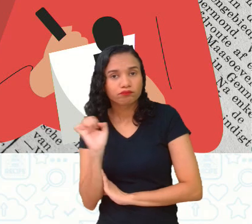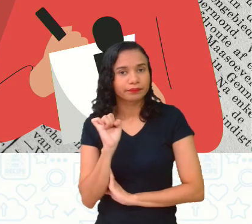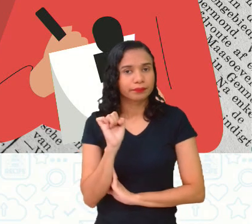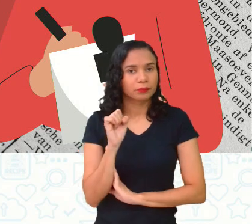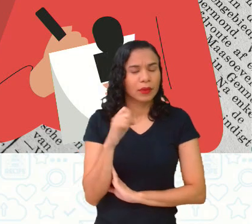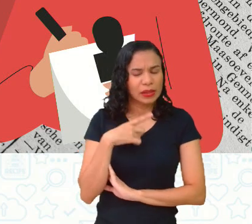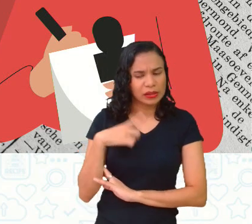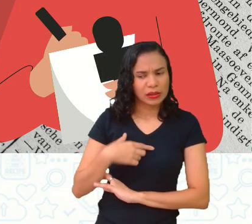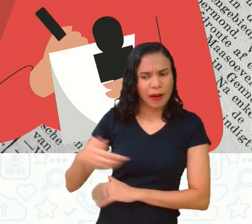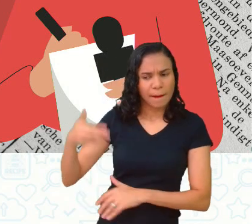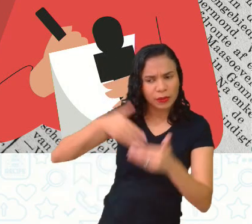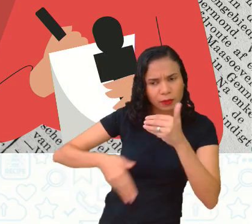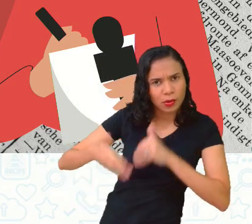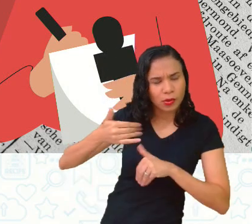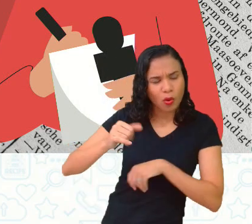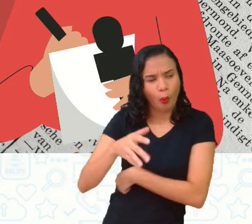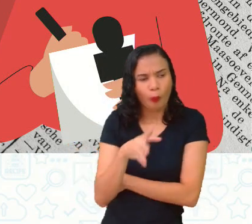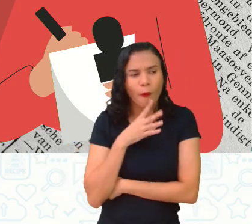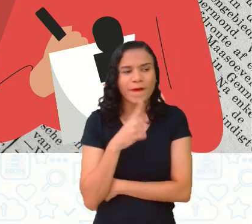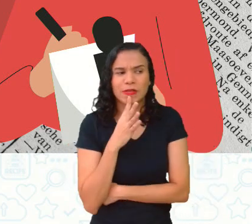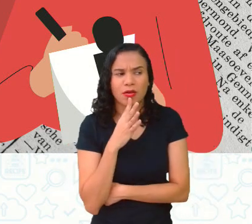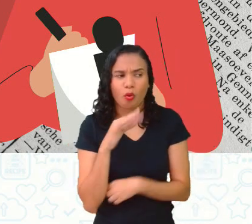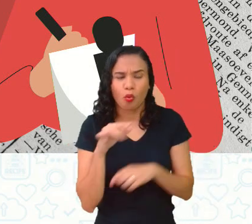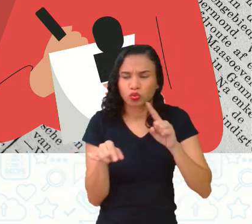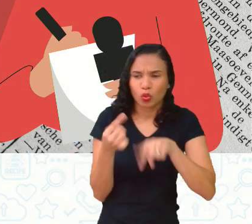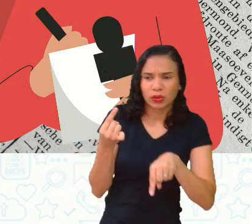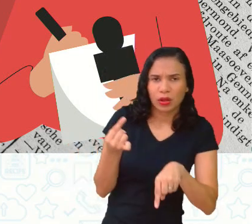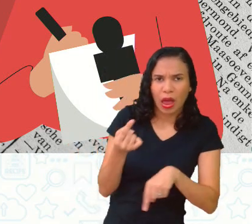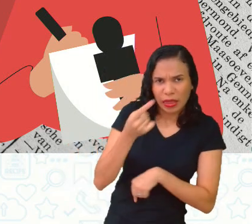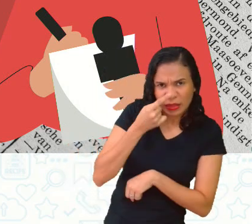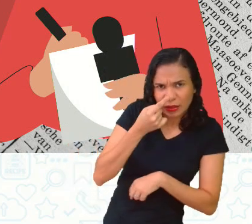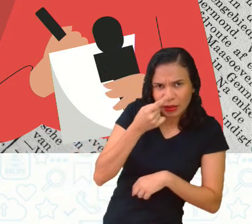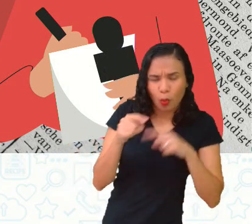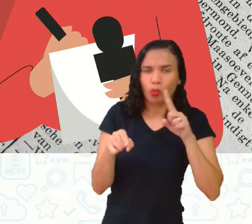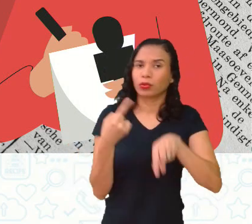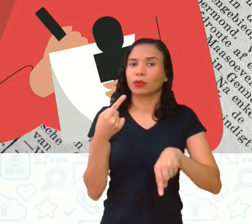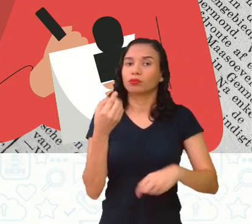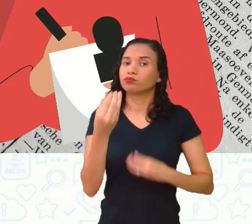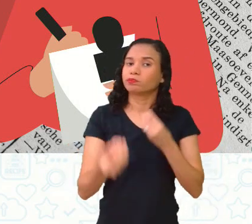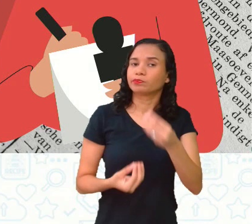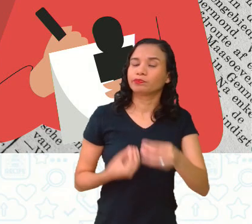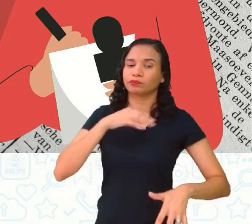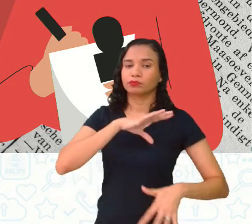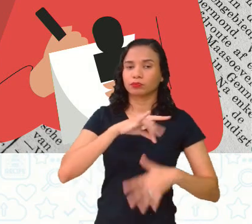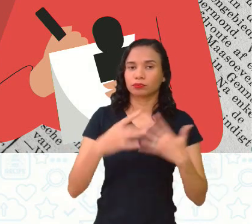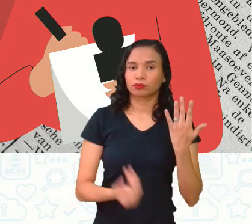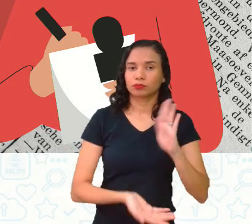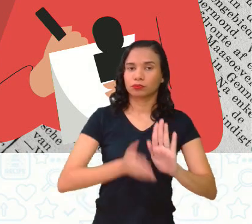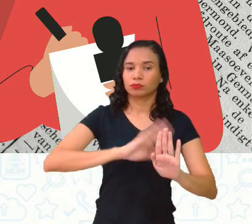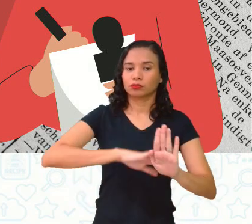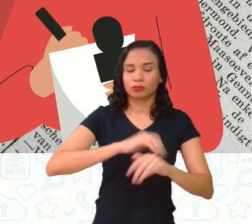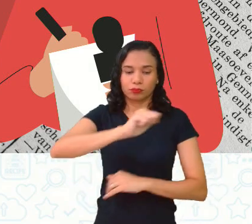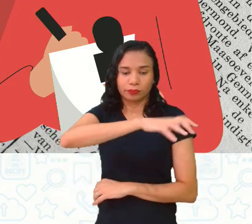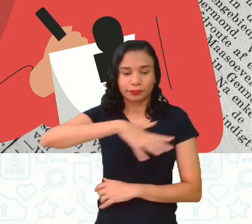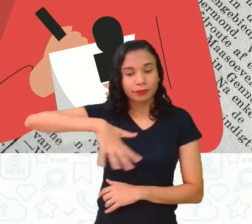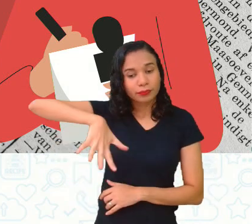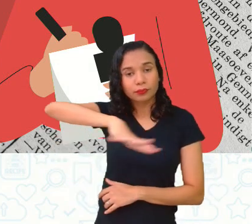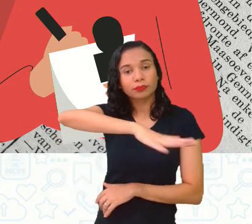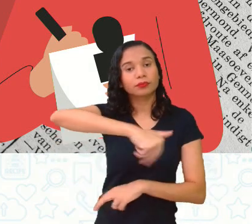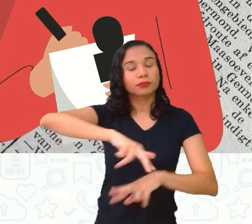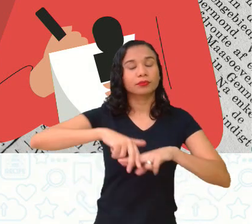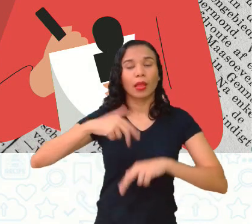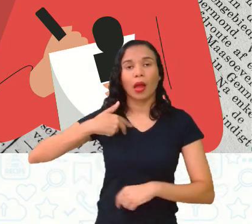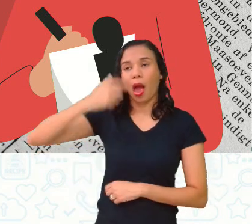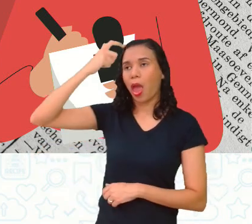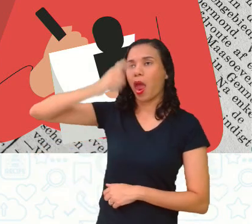tinham algum envolvimento, se elas se conheciam ou não, né? Toda a circunstância que envolve o caso. Então, eu